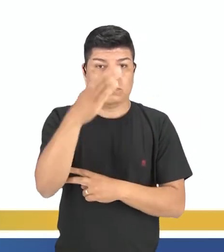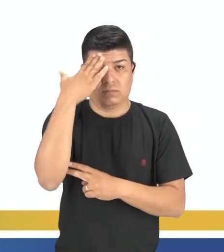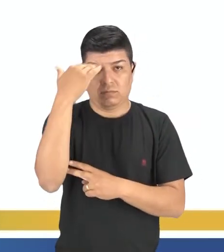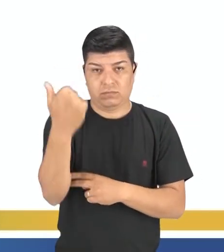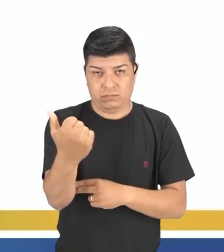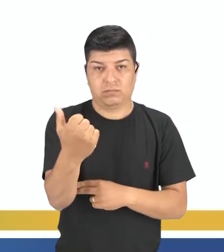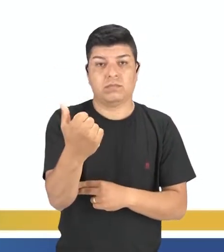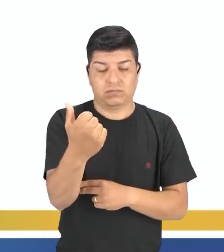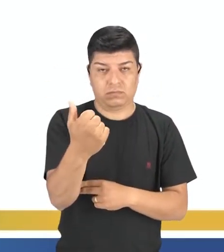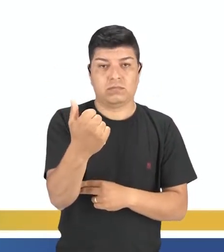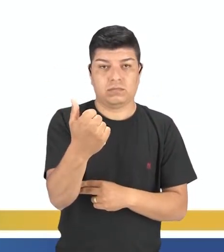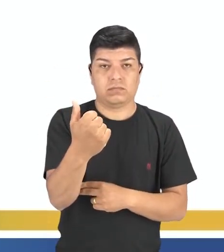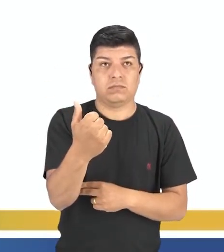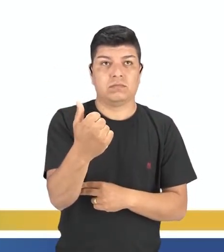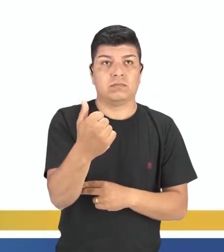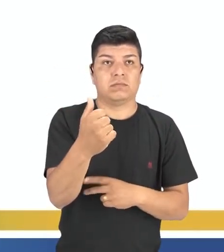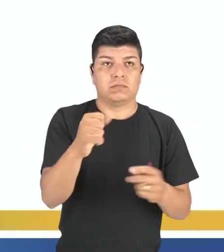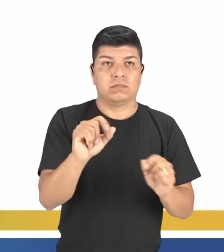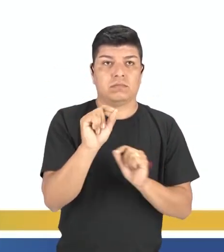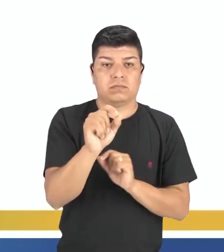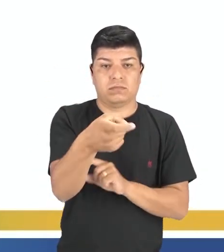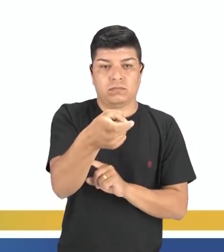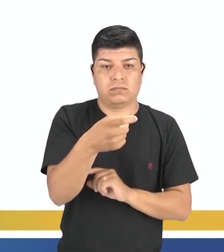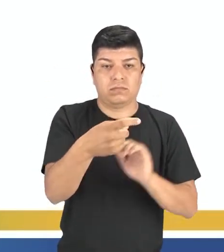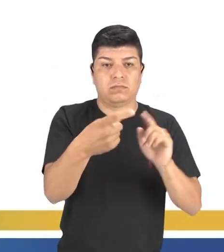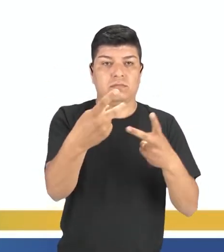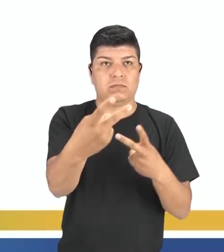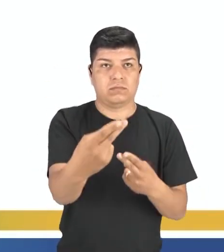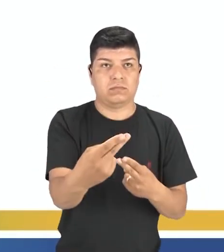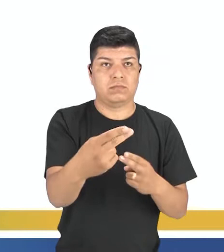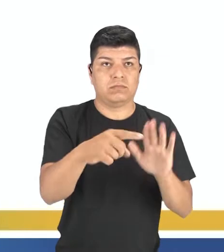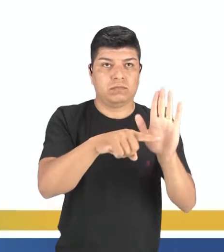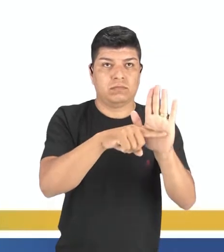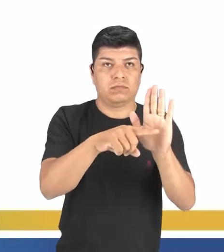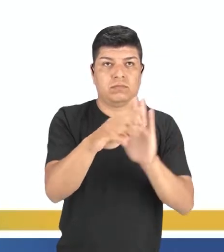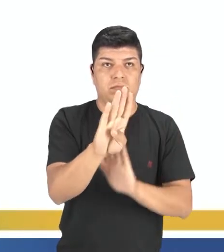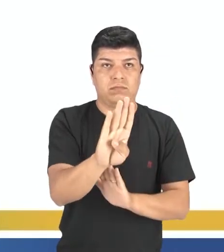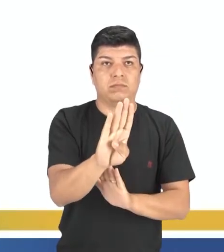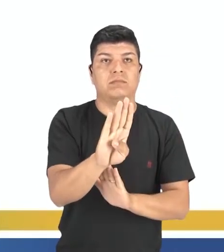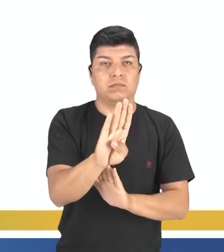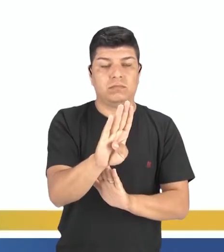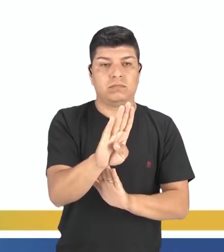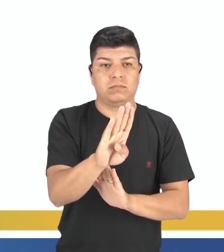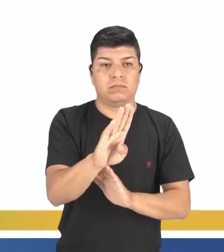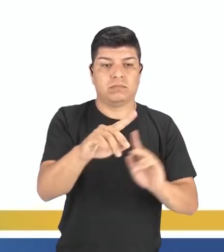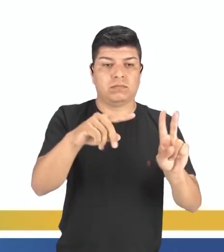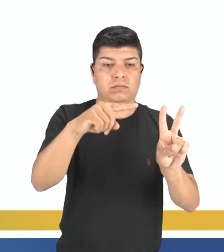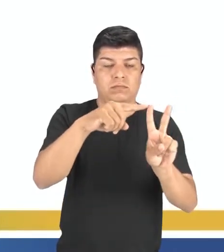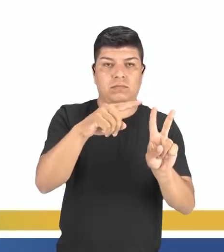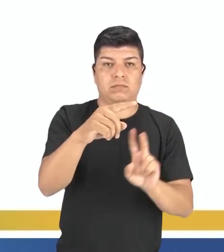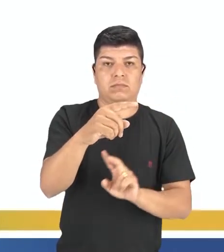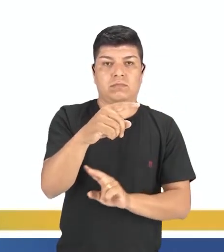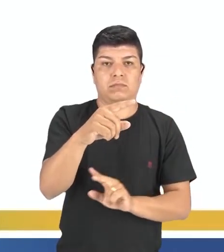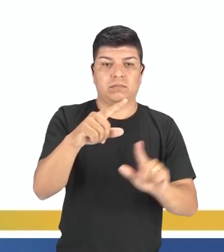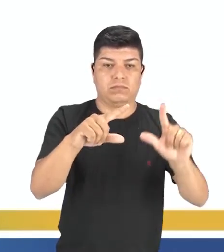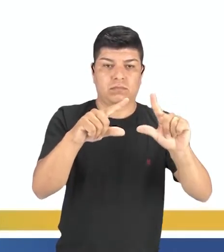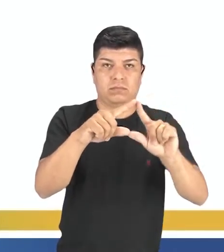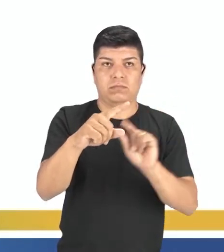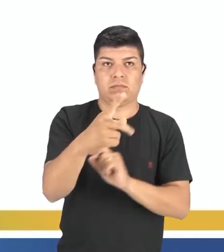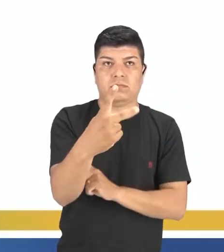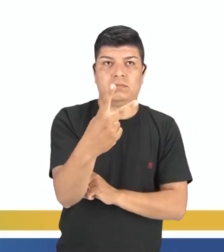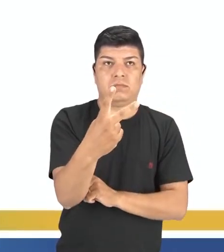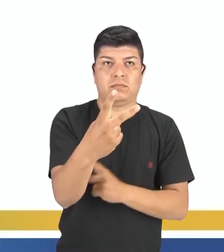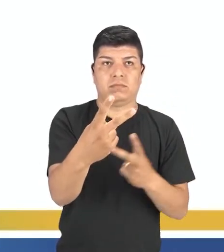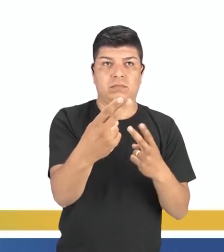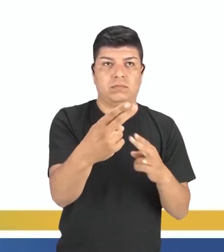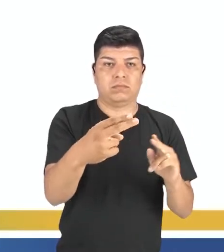as raízes, pela relação x igual a menos b mais ou menos raiz de δ sobre 2 vezes a,